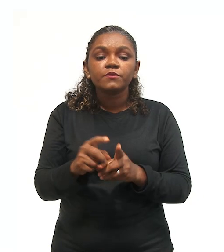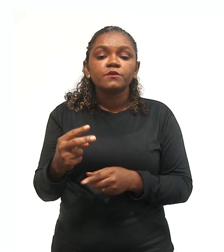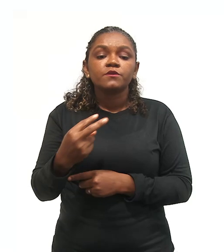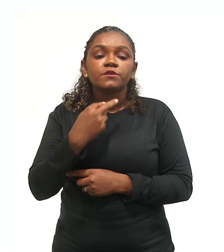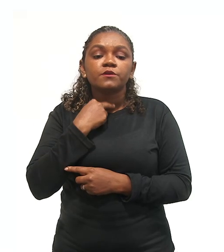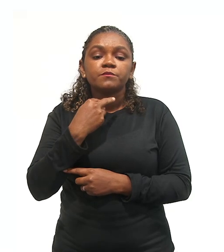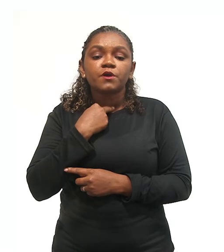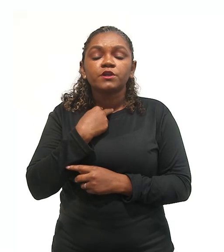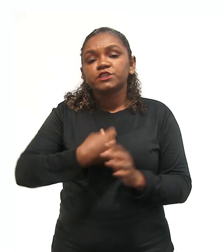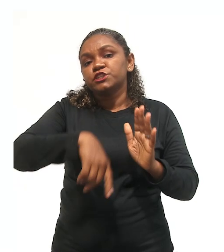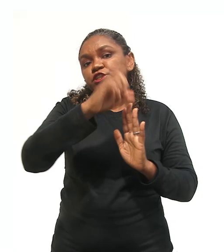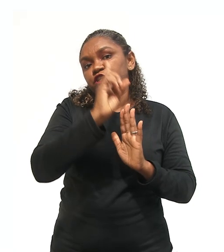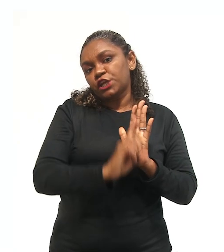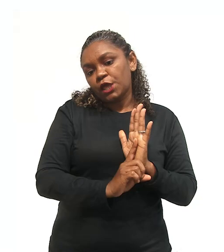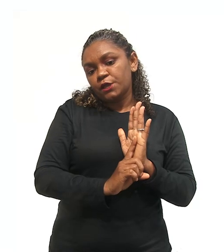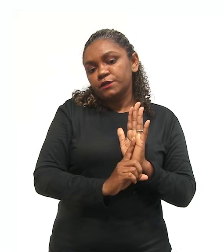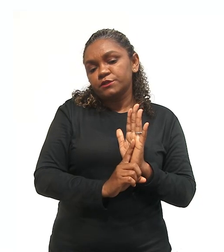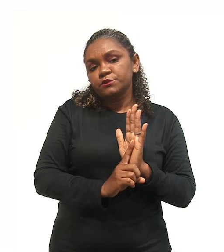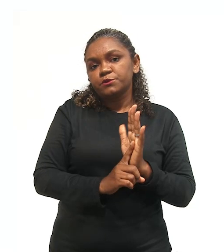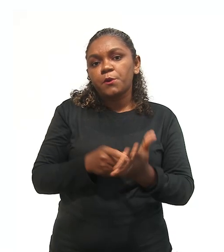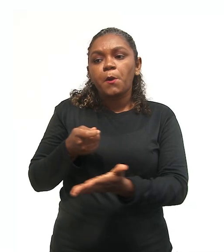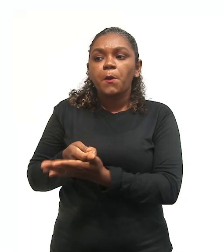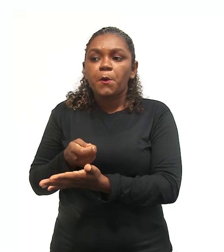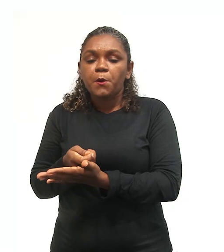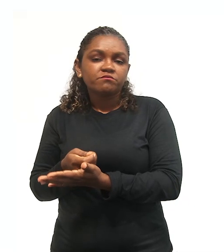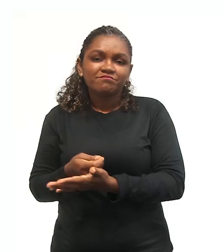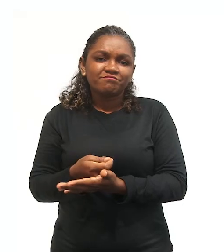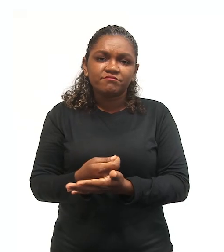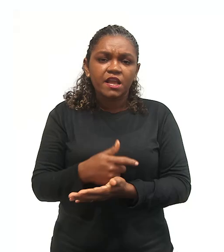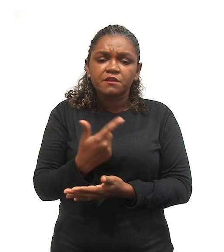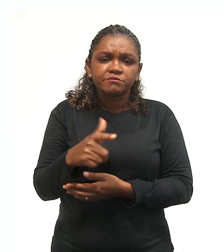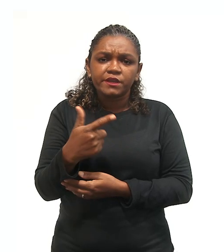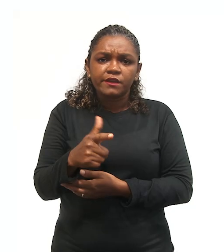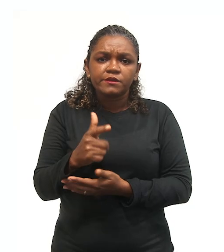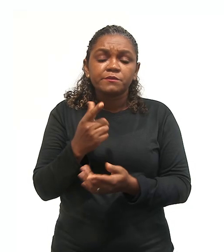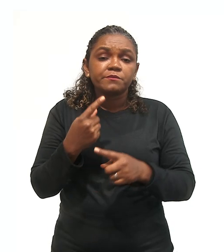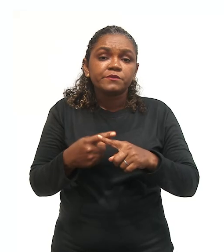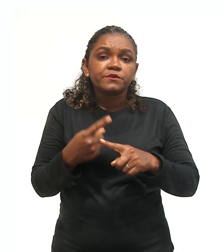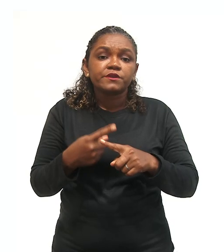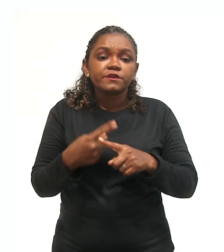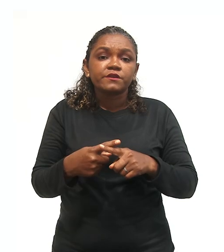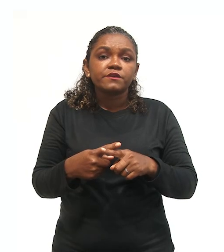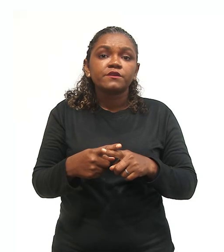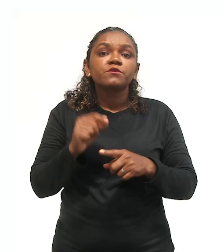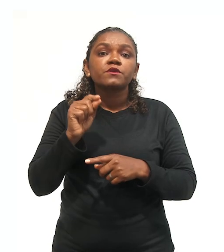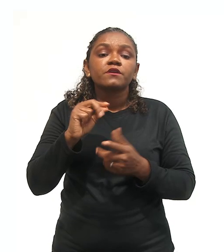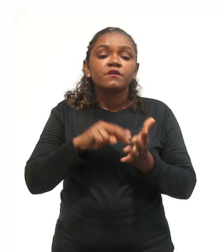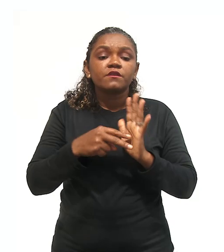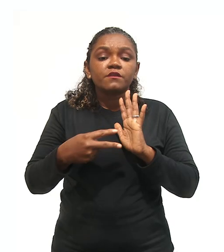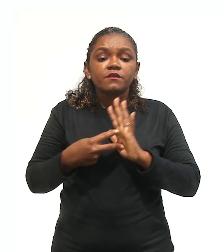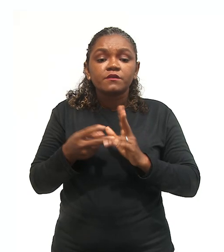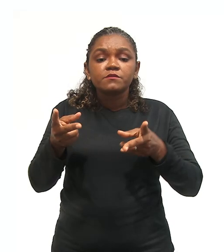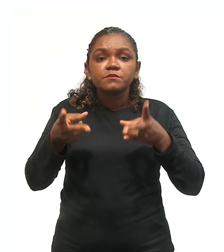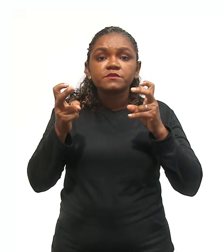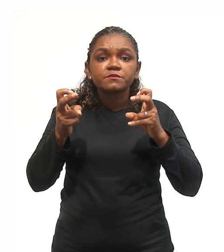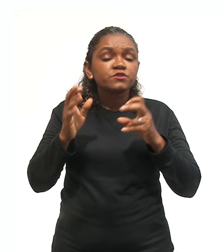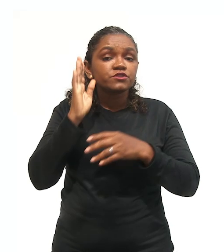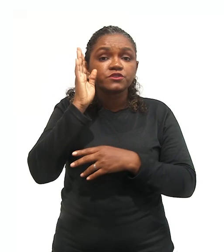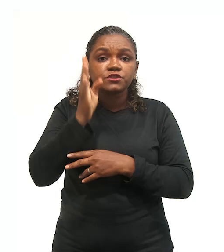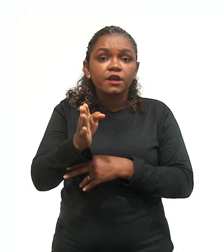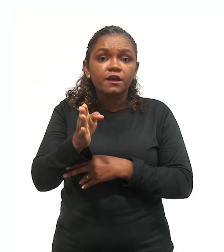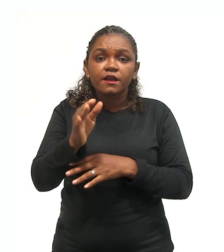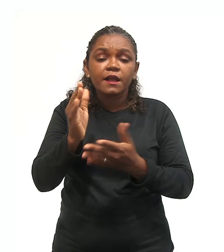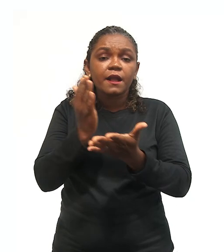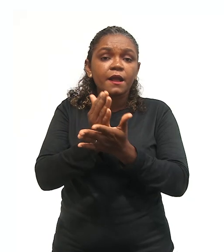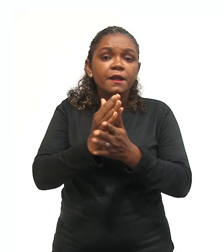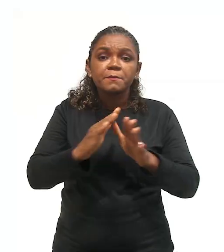mais adquirir direitos ou contrair obrigações, justamente porque o raciocínio que devemos fazer aqui é de morte da